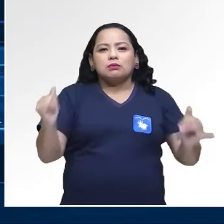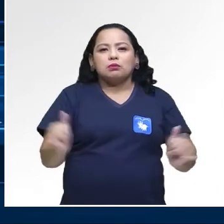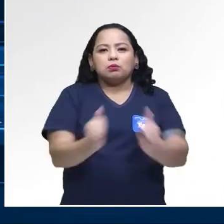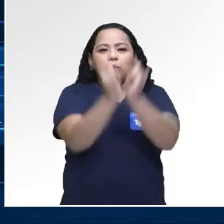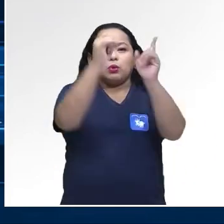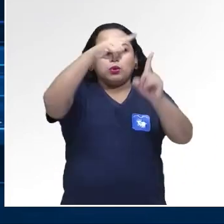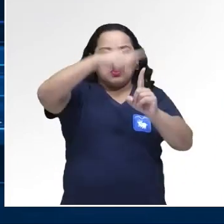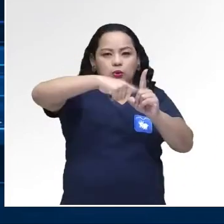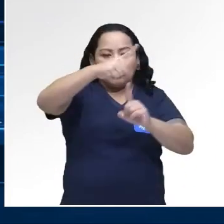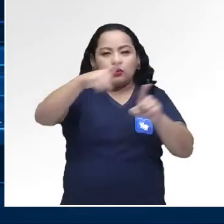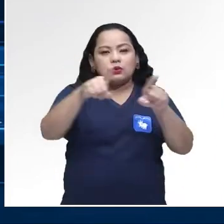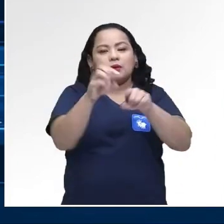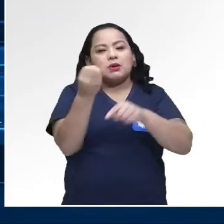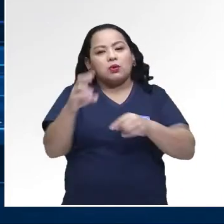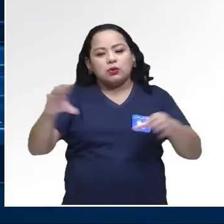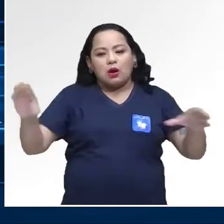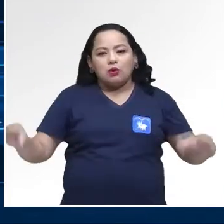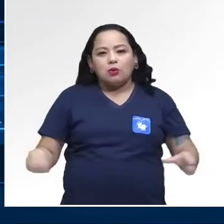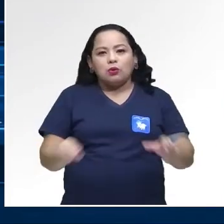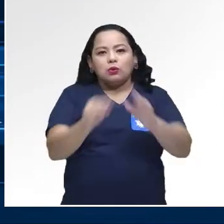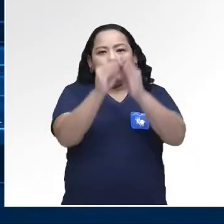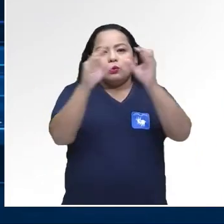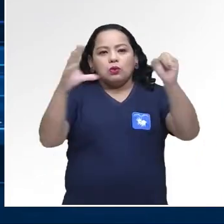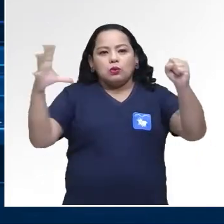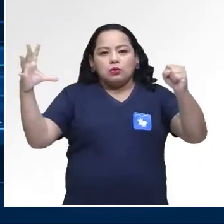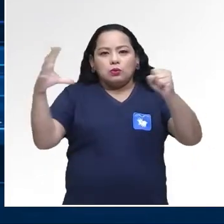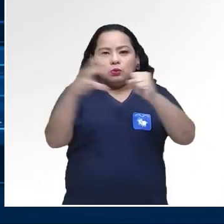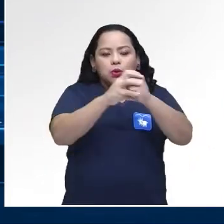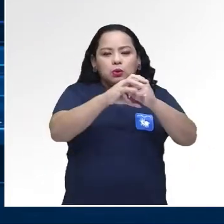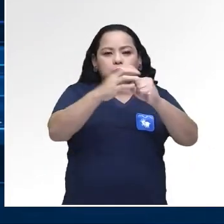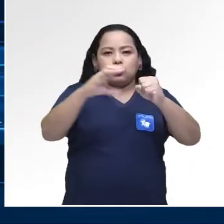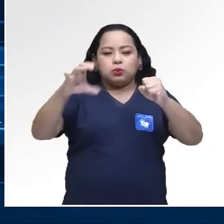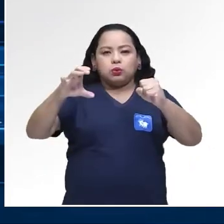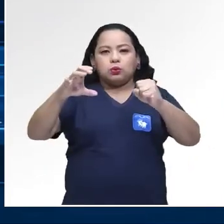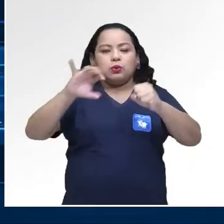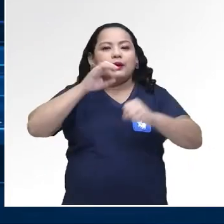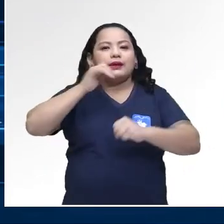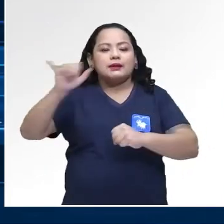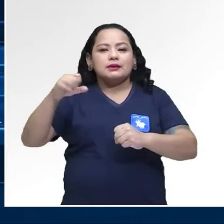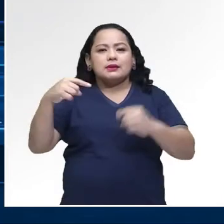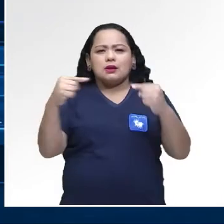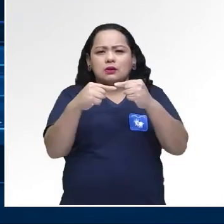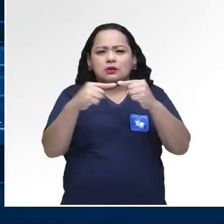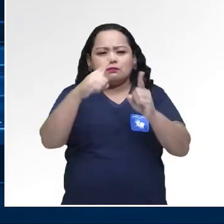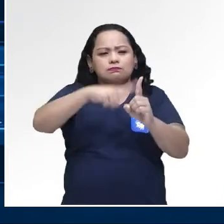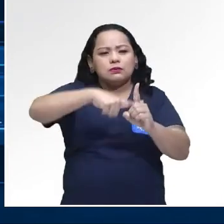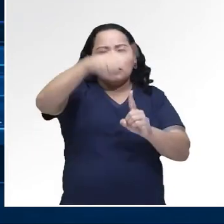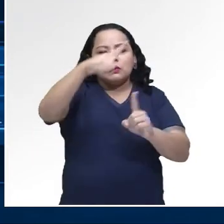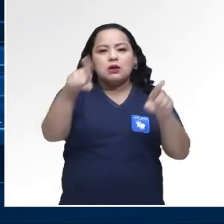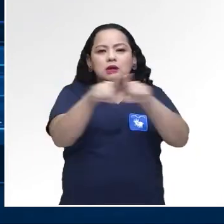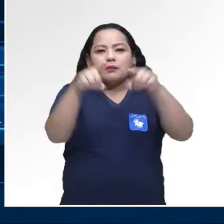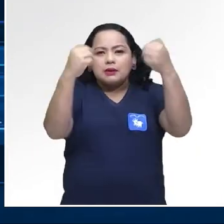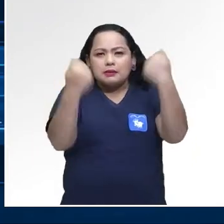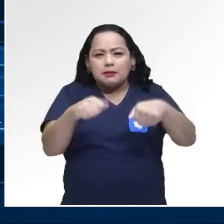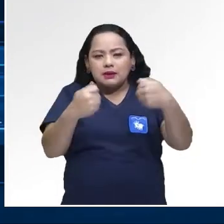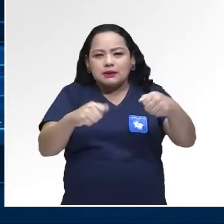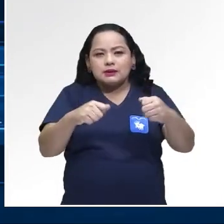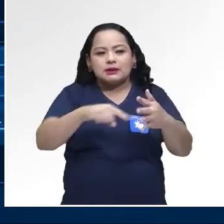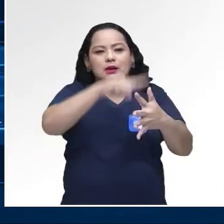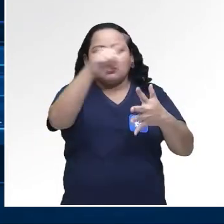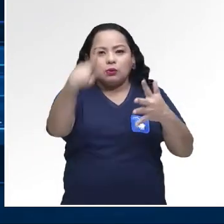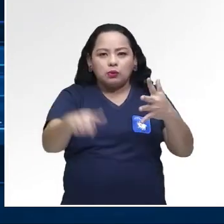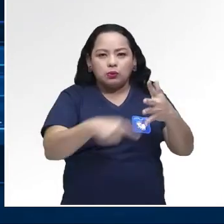ou da usina nuclear, que está relacionada ali com a temperatura que ela precisa também para girar as